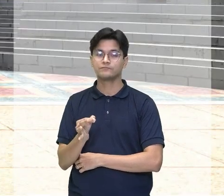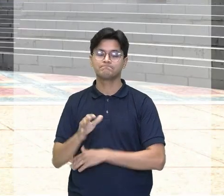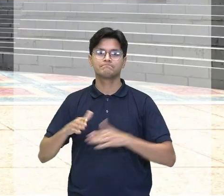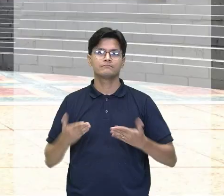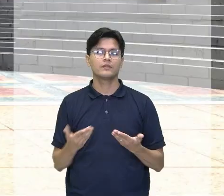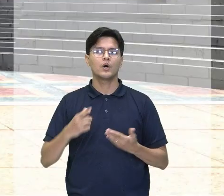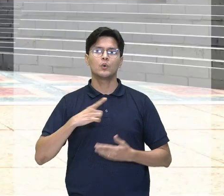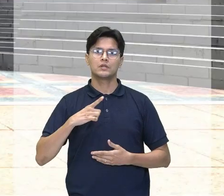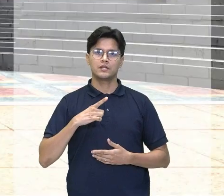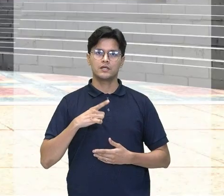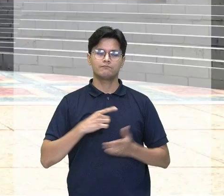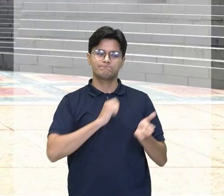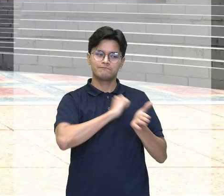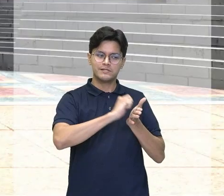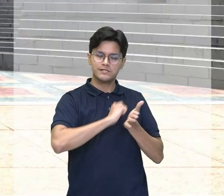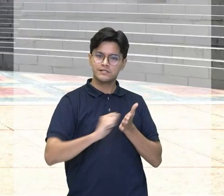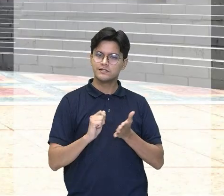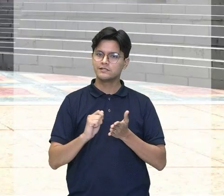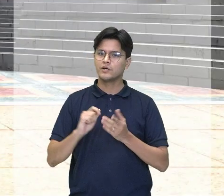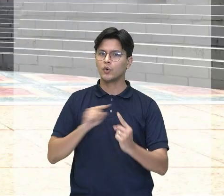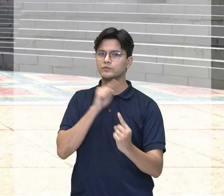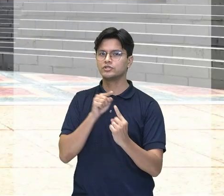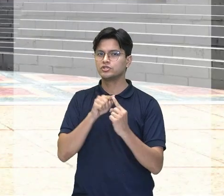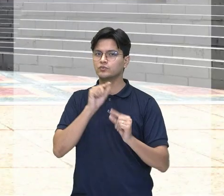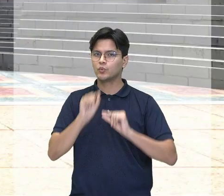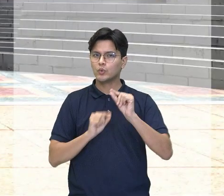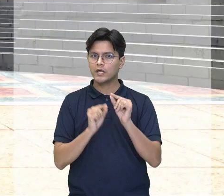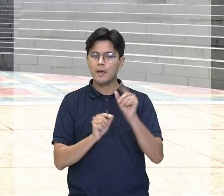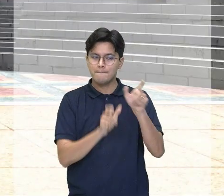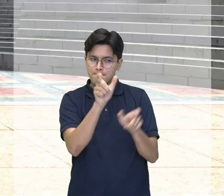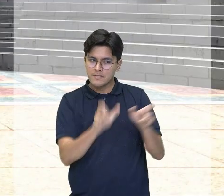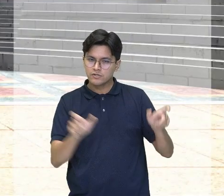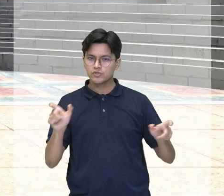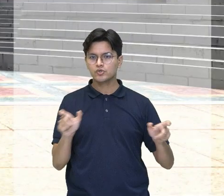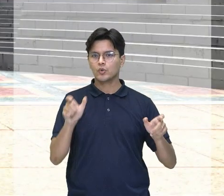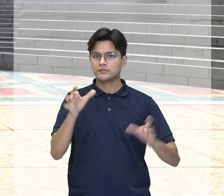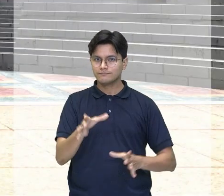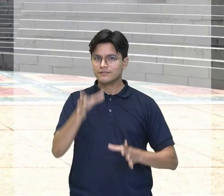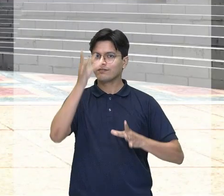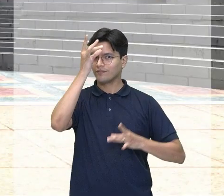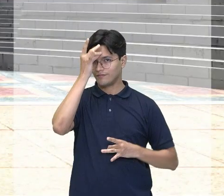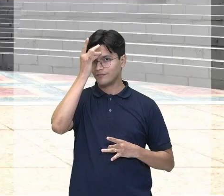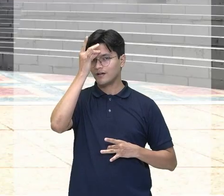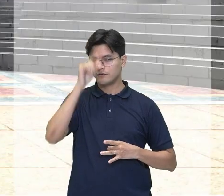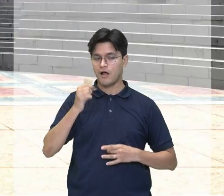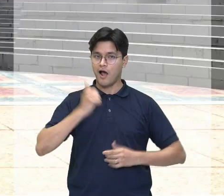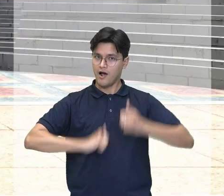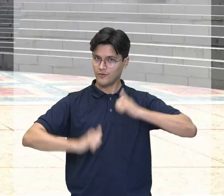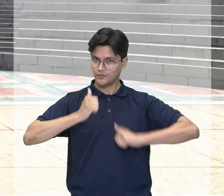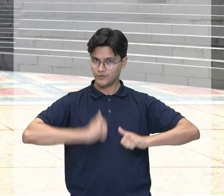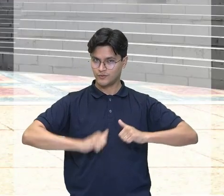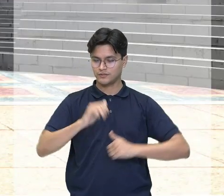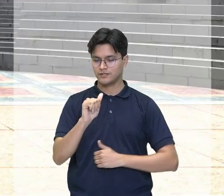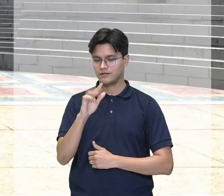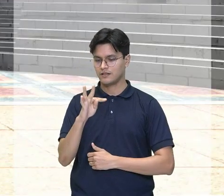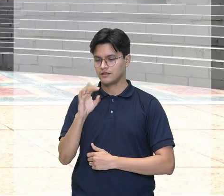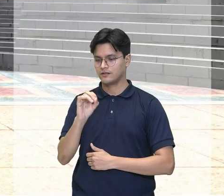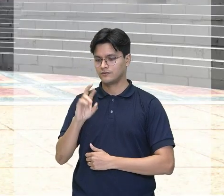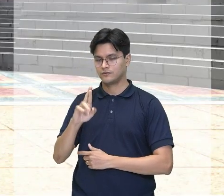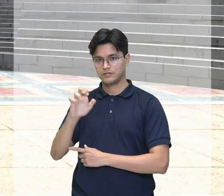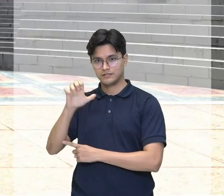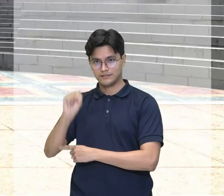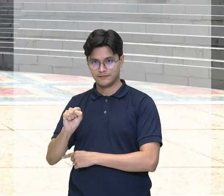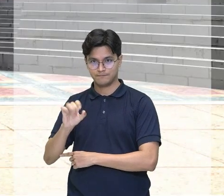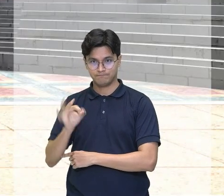que estão ali no palco, encenando, interpretando, nós chamamos de atores. E esse texto,